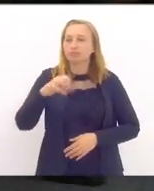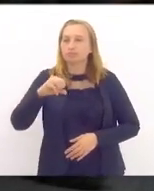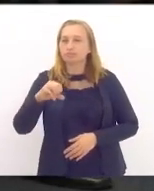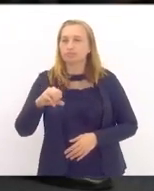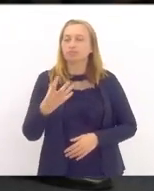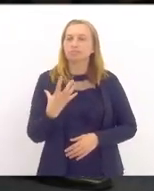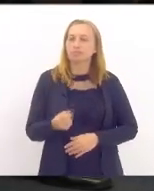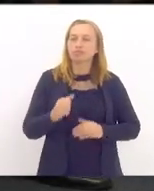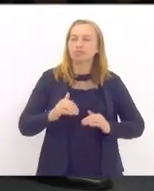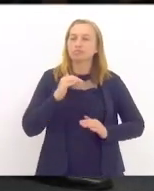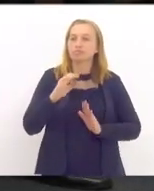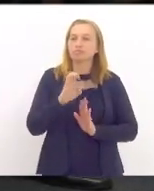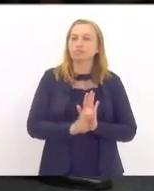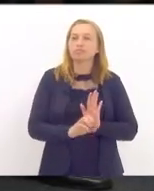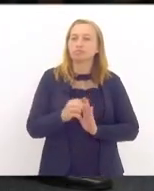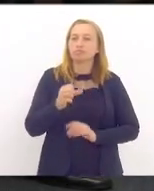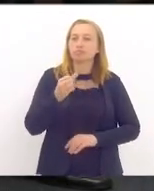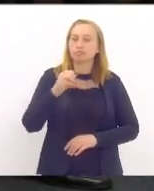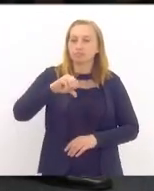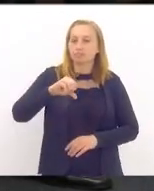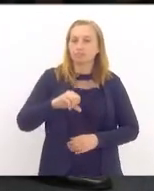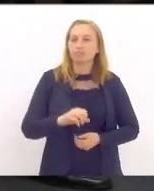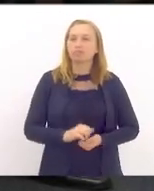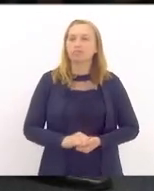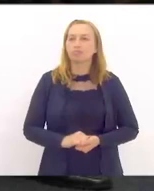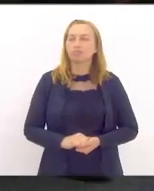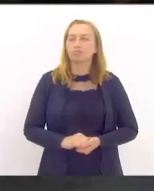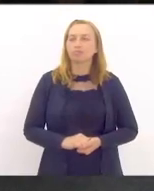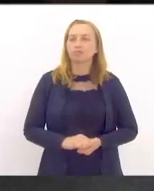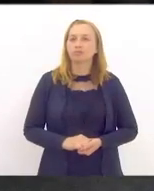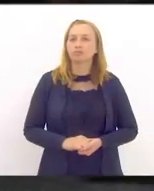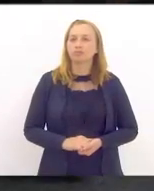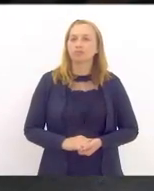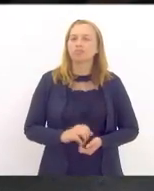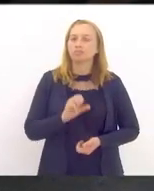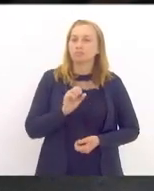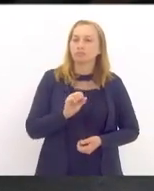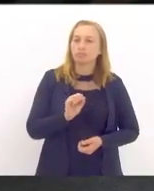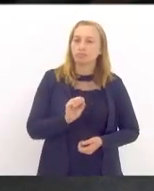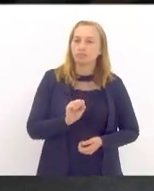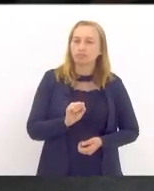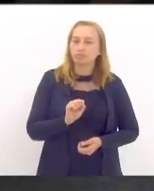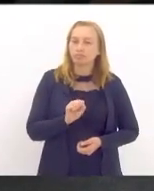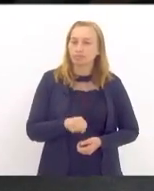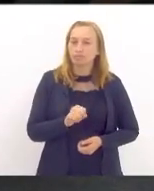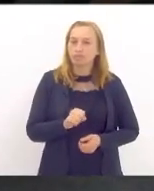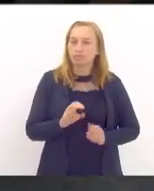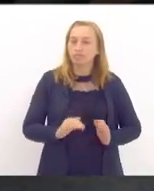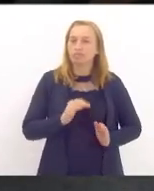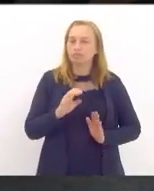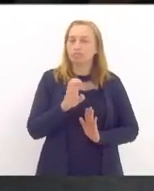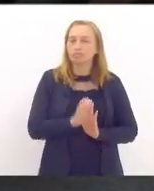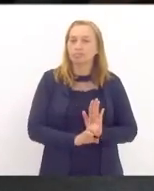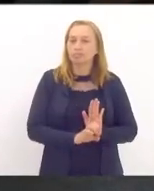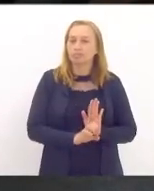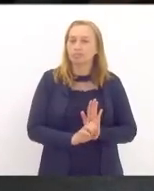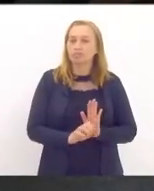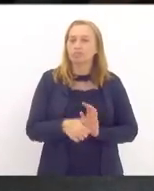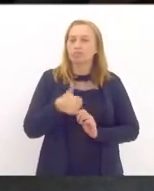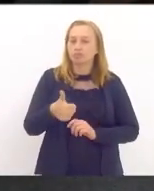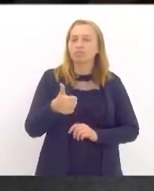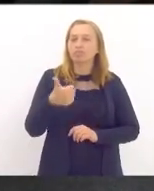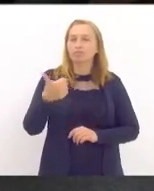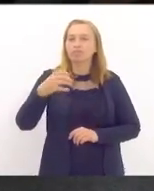favorável com submenda emenda número 9 favorável com submenda aglutinativas emendas número